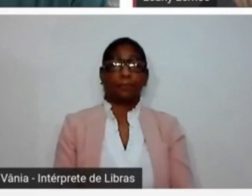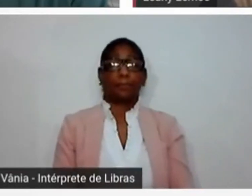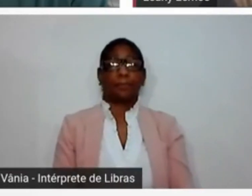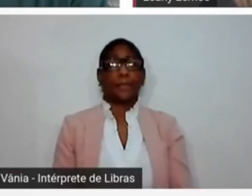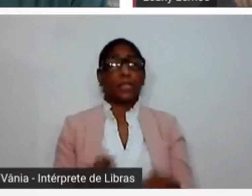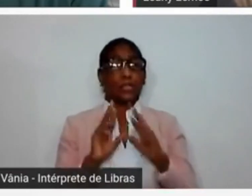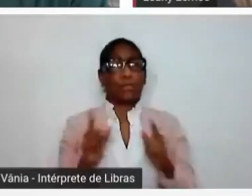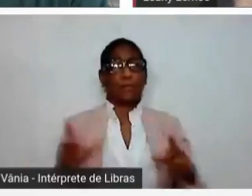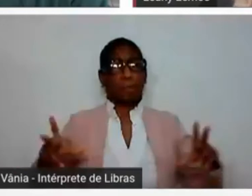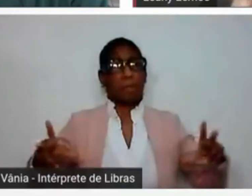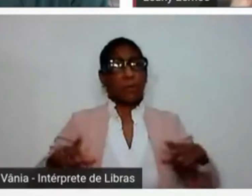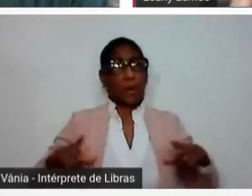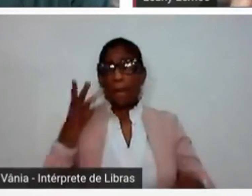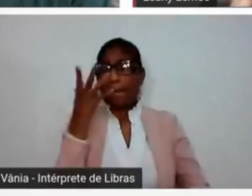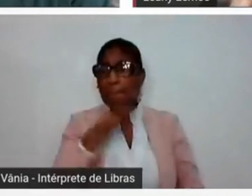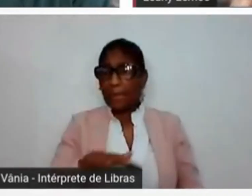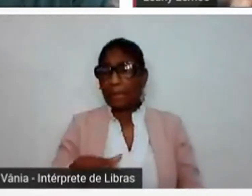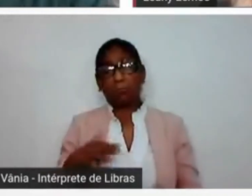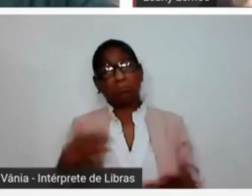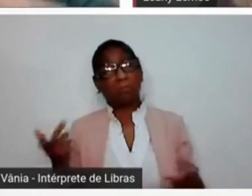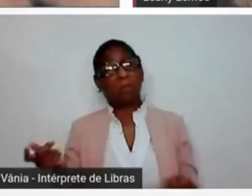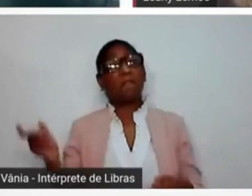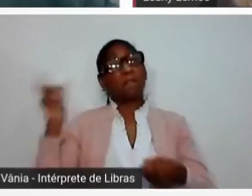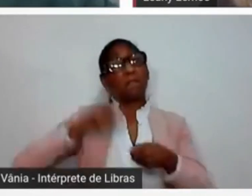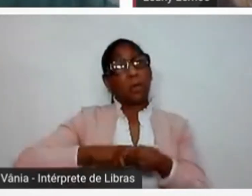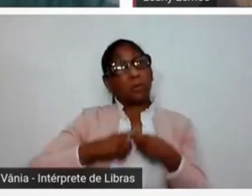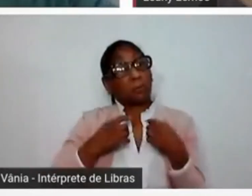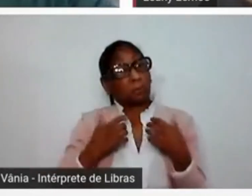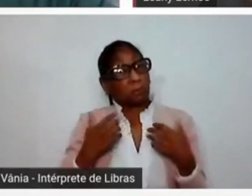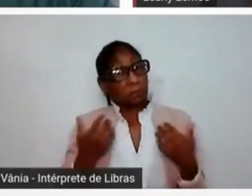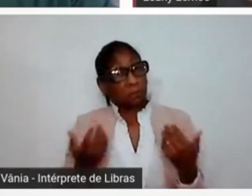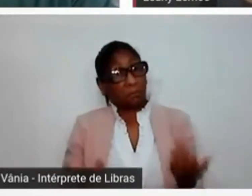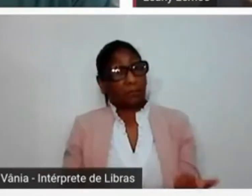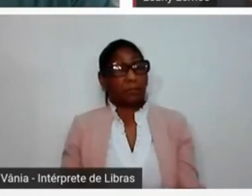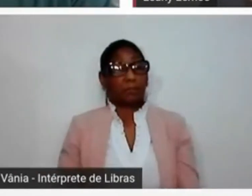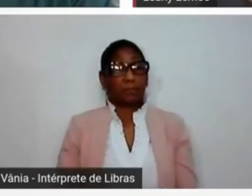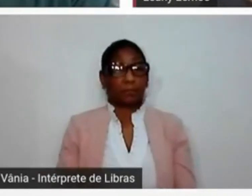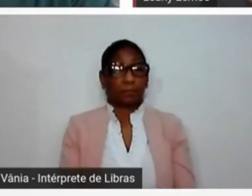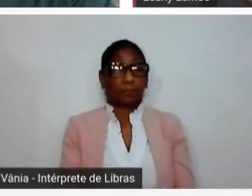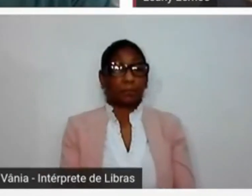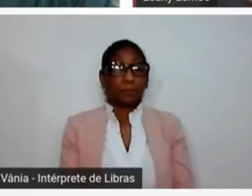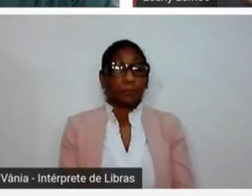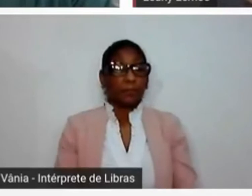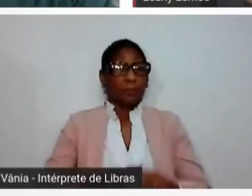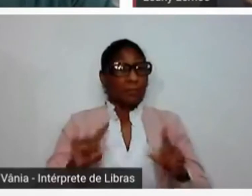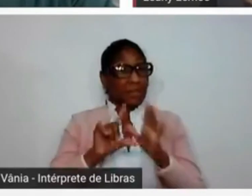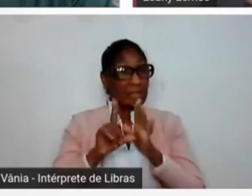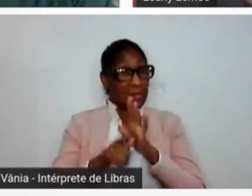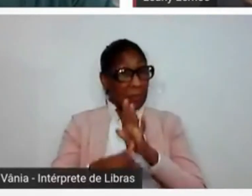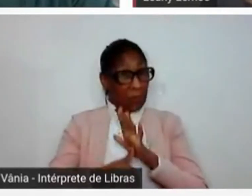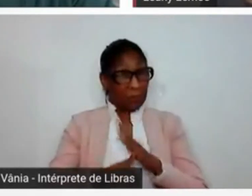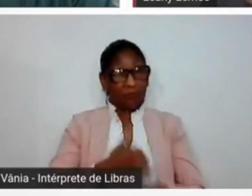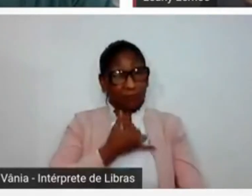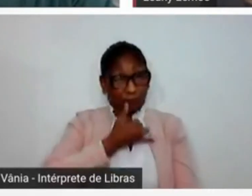privada, que está vendo uma possível quebradeira de escolas que vão ter depois esta